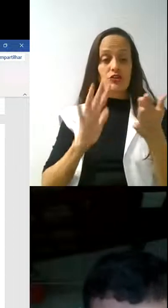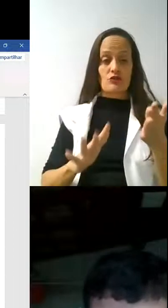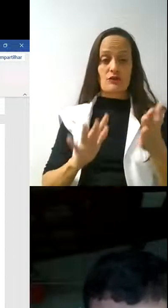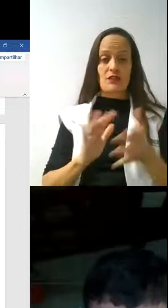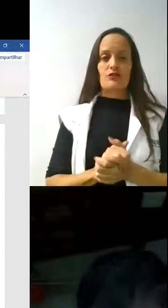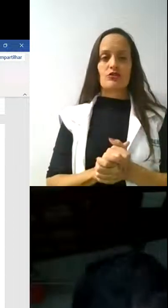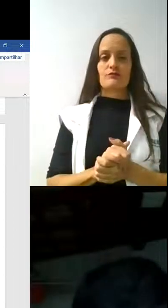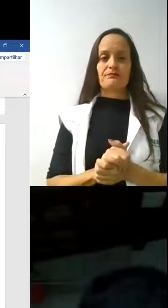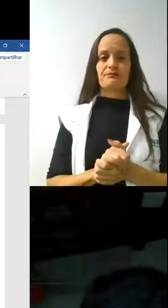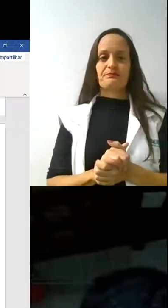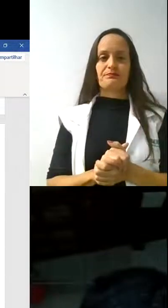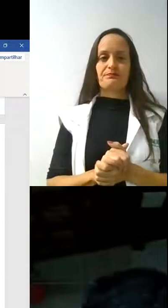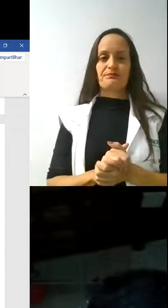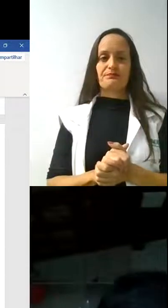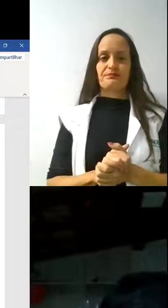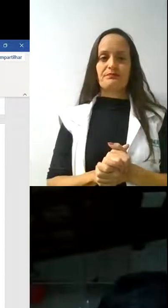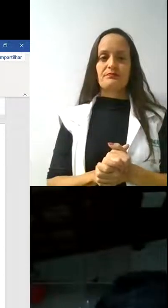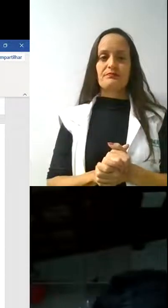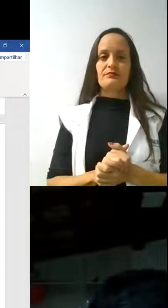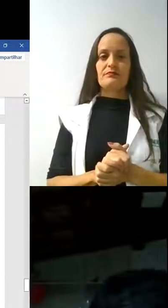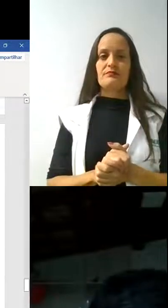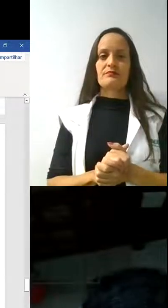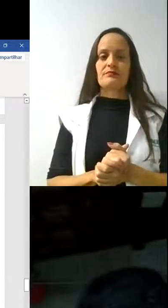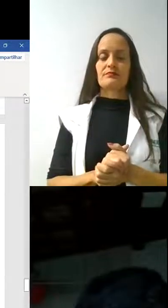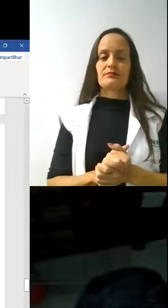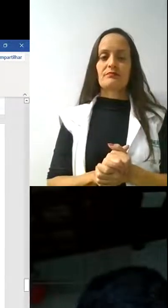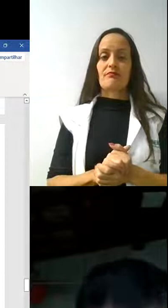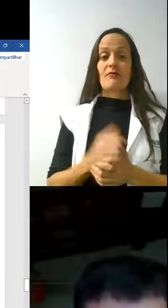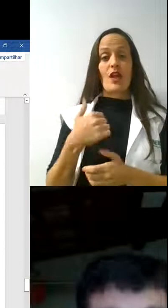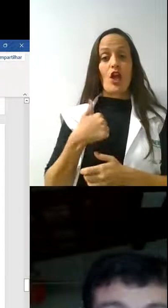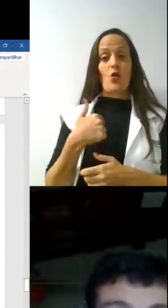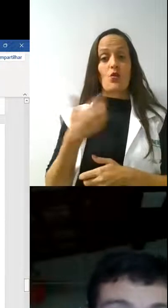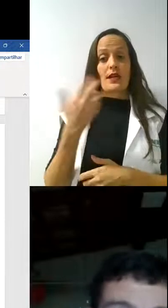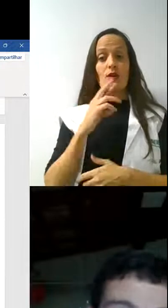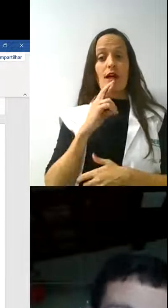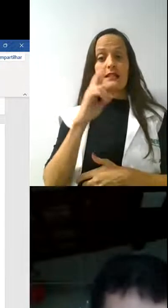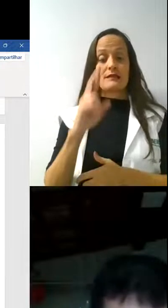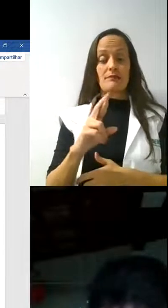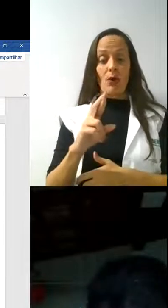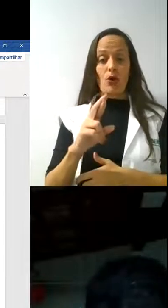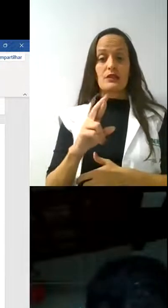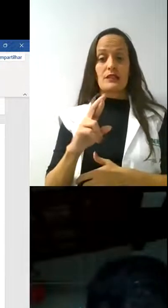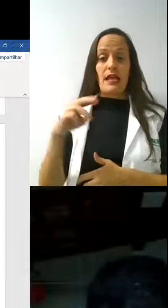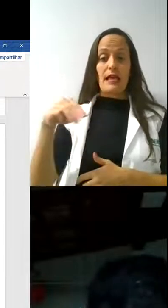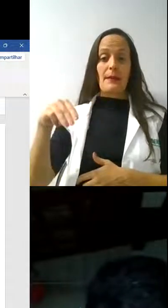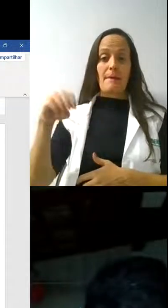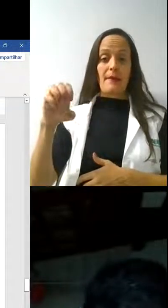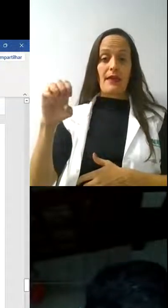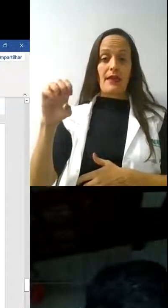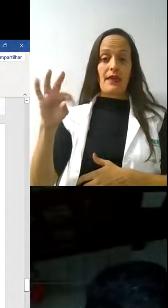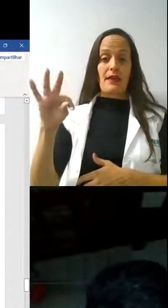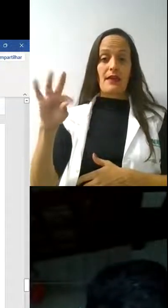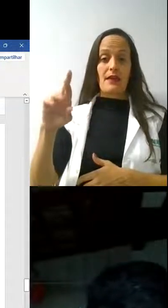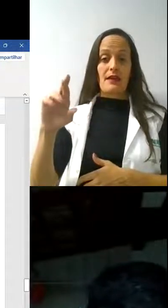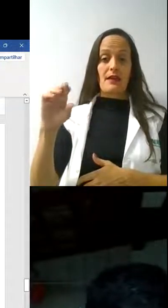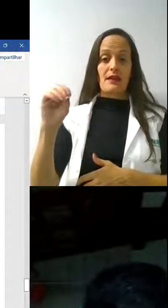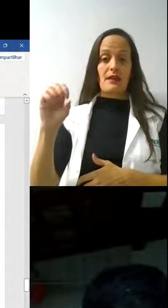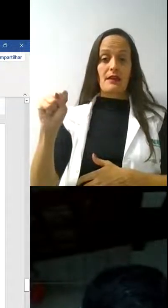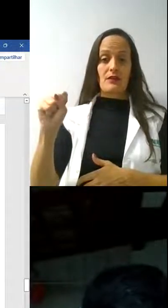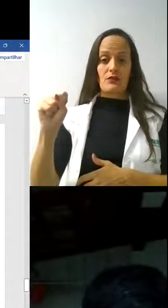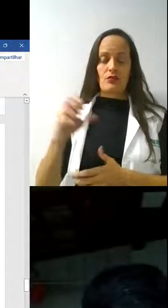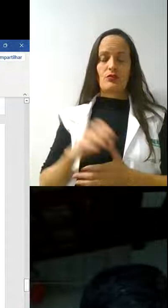o valor em metros, que é o que a gente tem na realidade, certo? O valor em